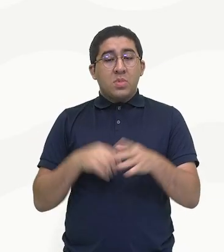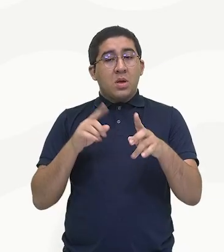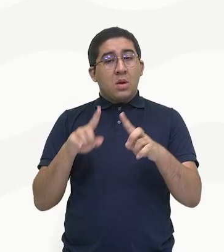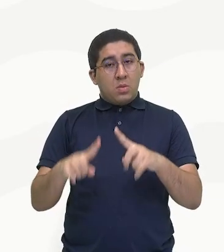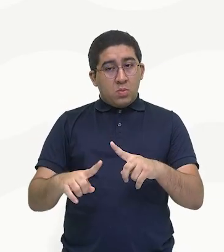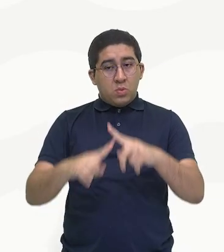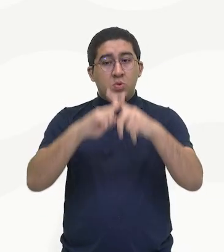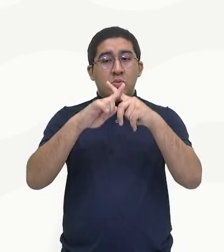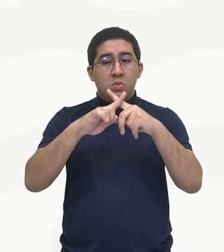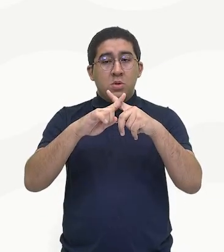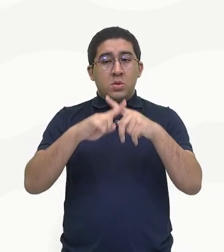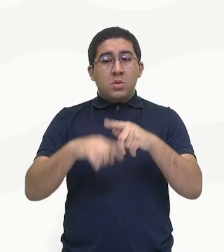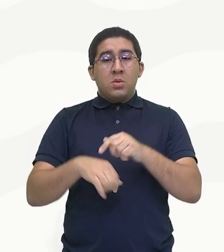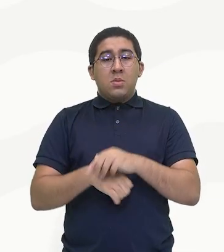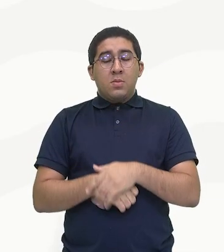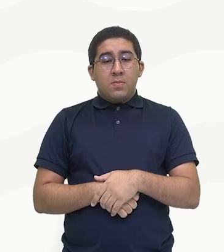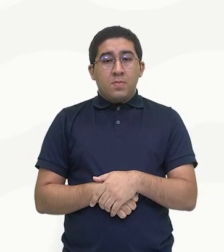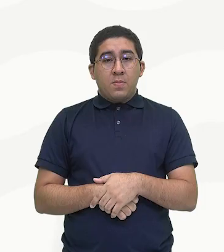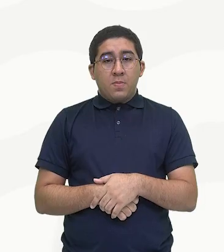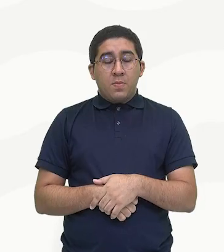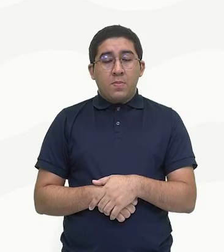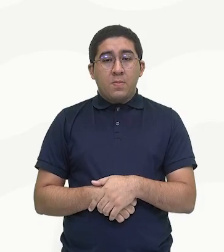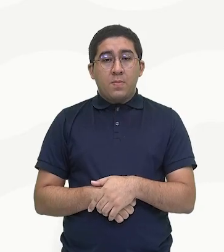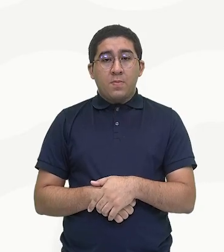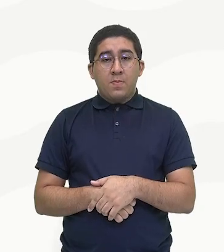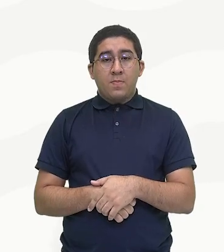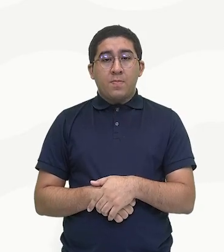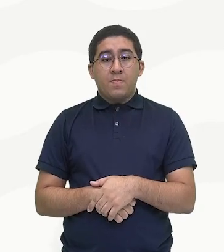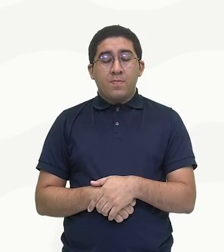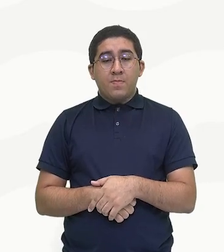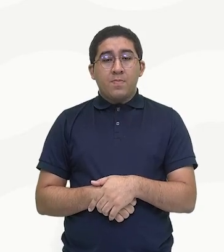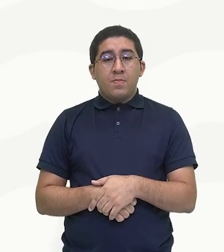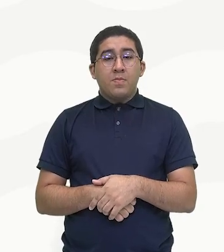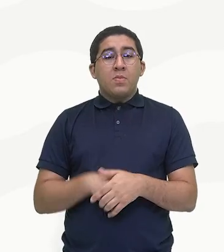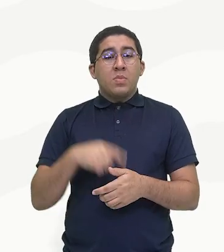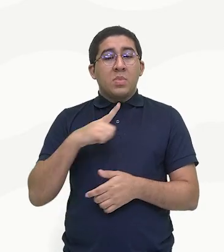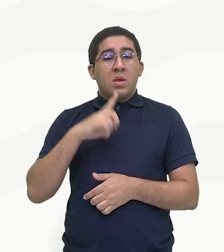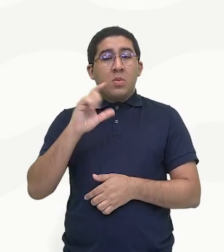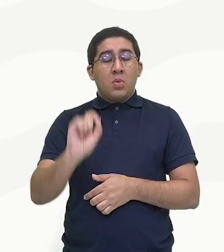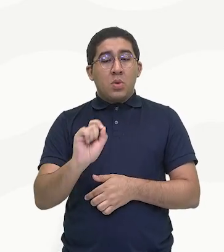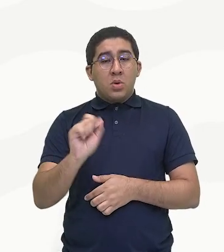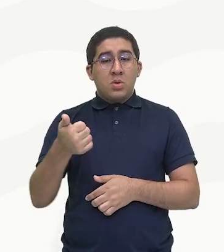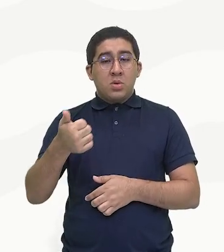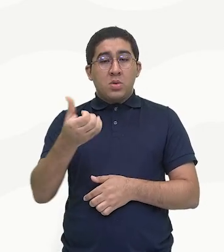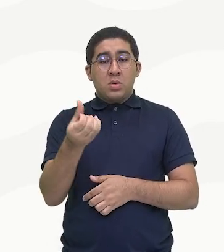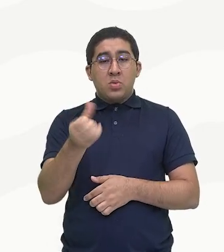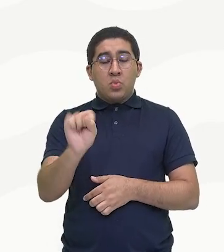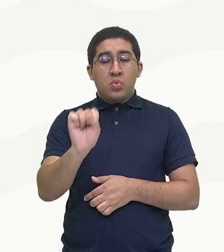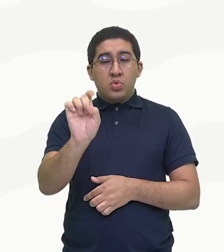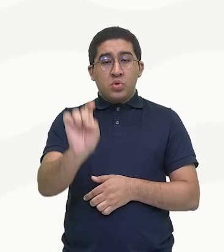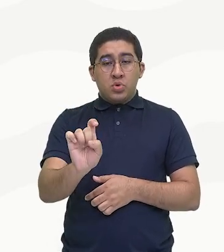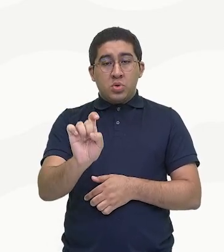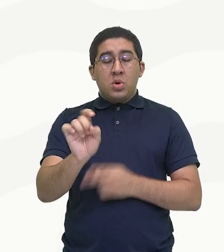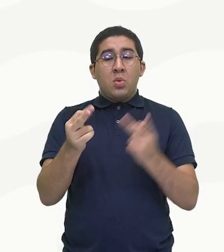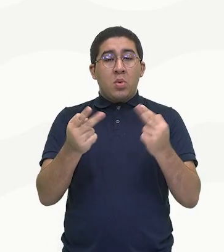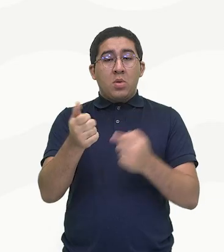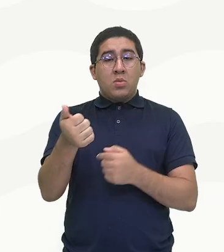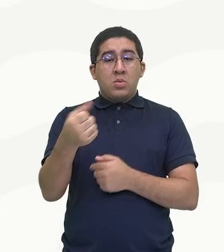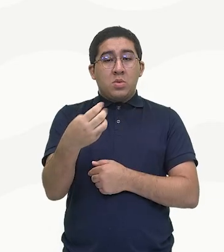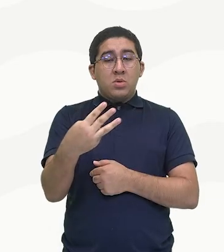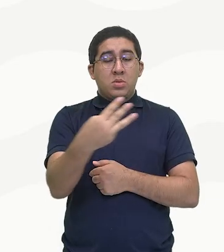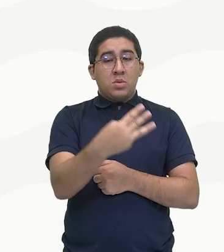x por 168 e 100 por 133, nós vamos ter 168x igual